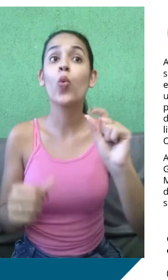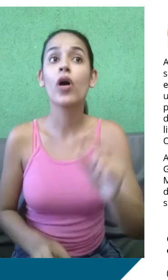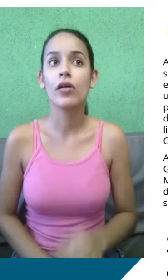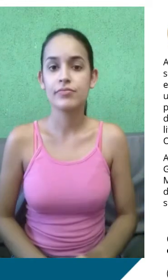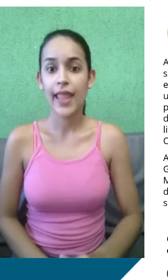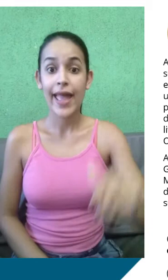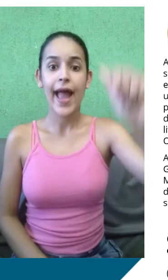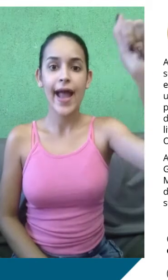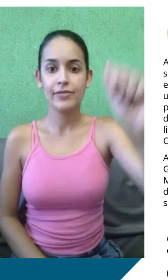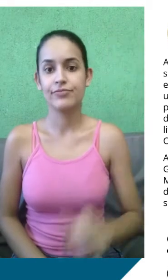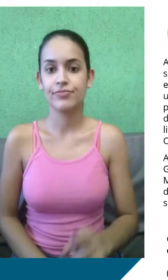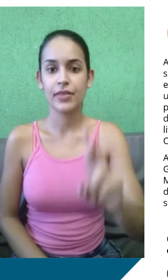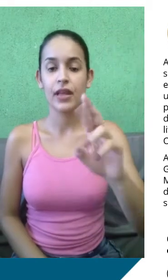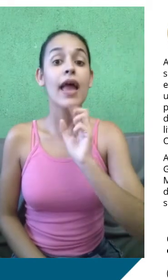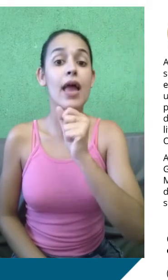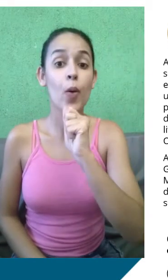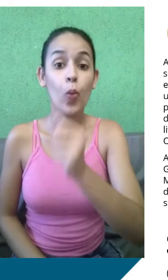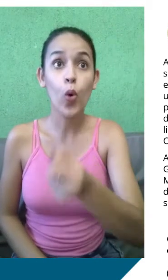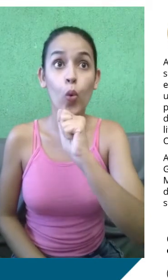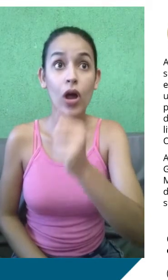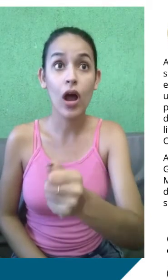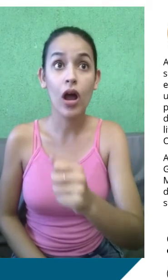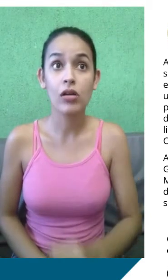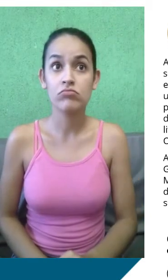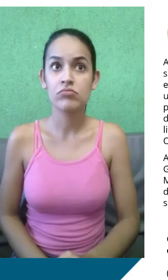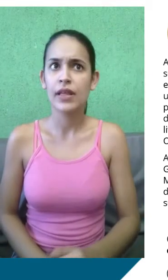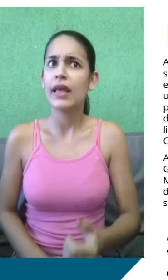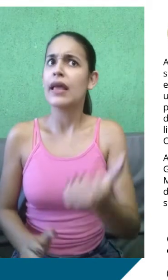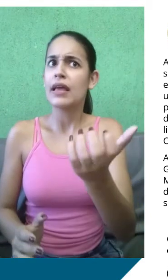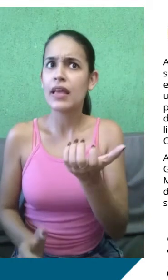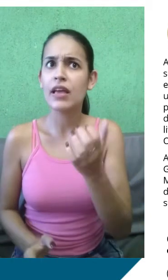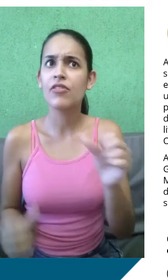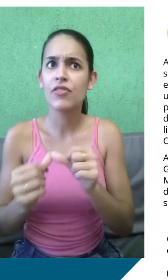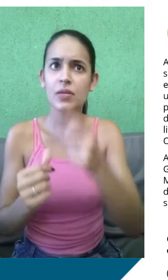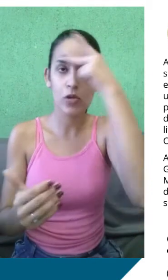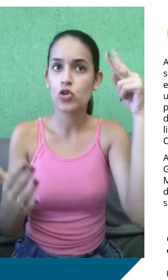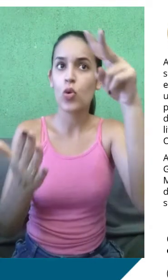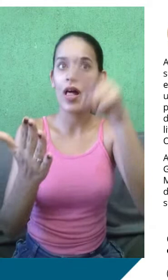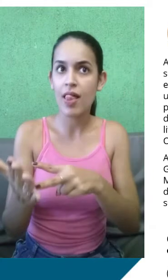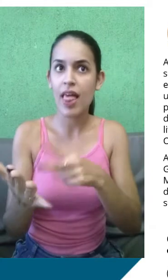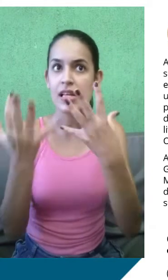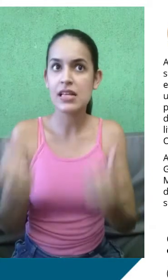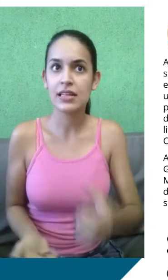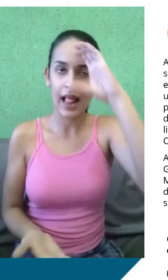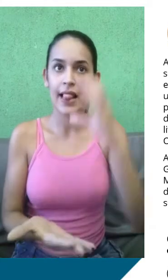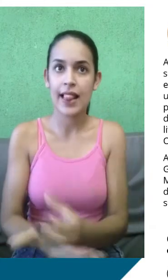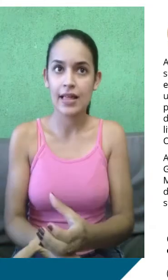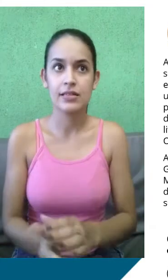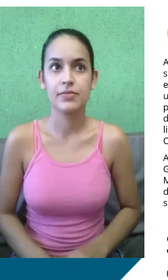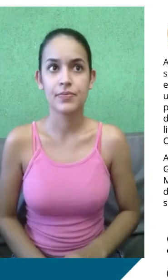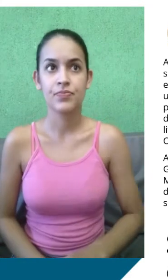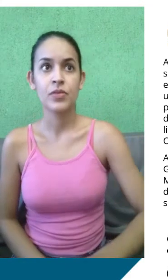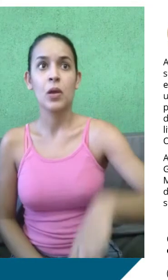A, reportagem, pois busca convencer o interlocutor da tese defendida ao longo do texto. B, resumo,